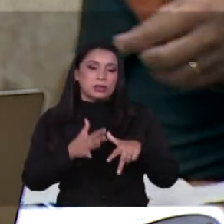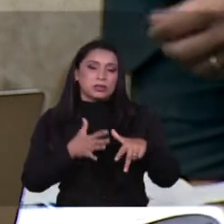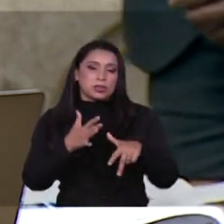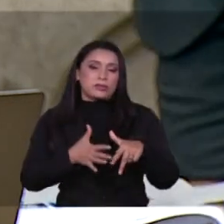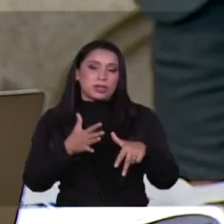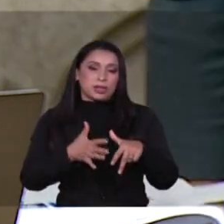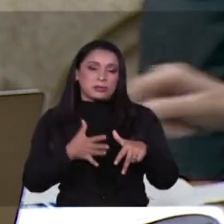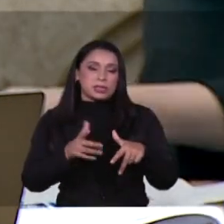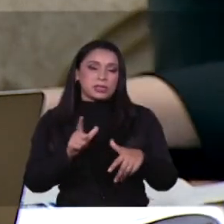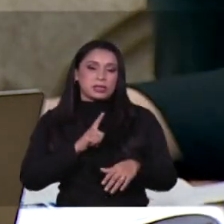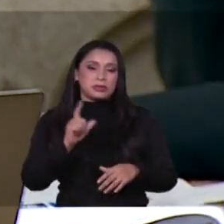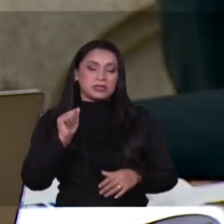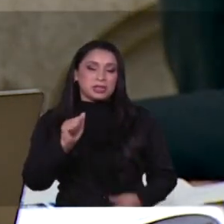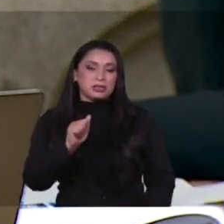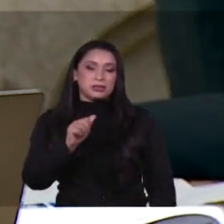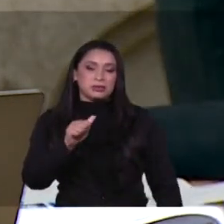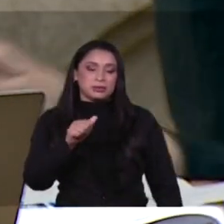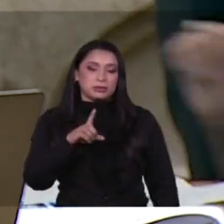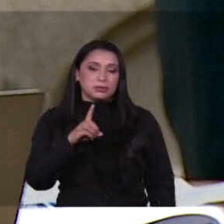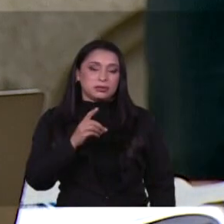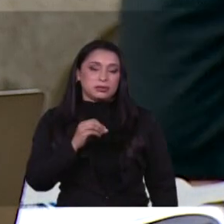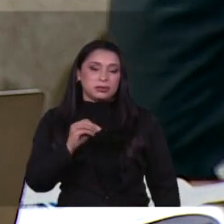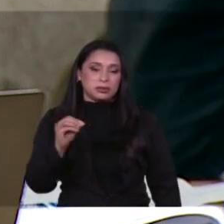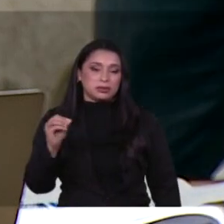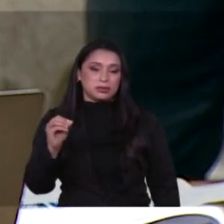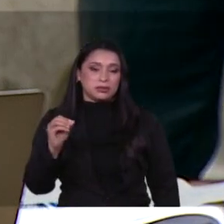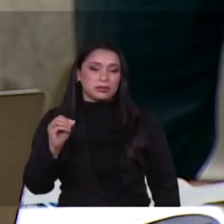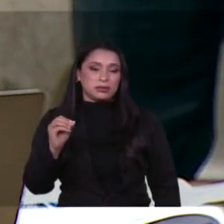ADO, só para já deixar organizado?